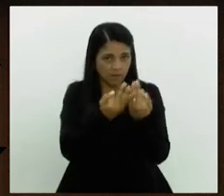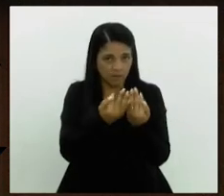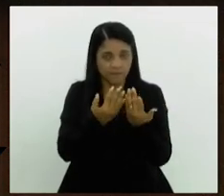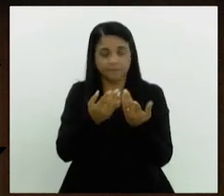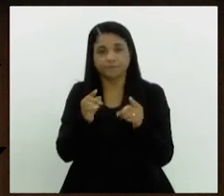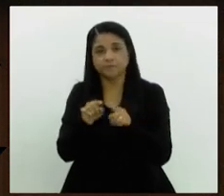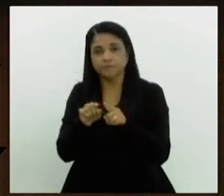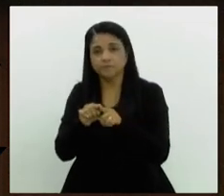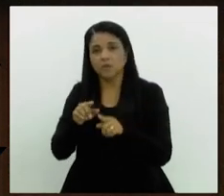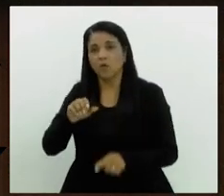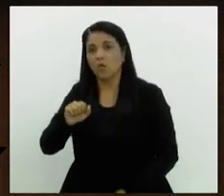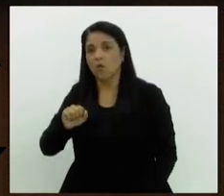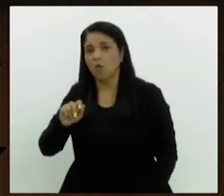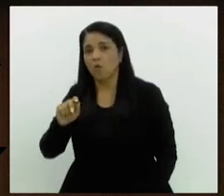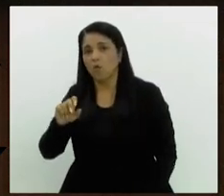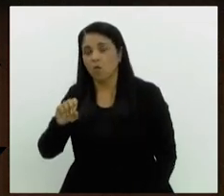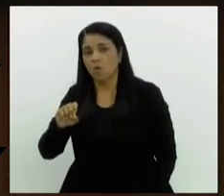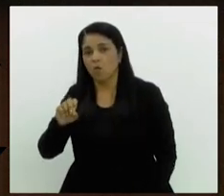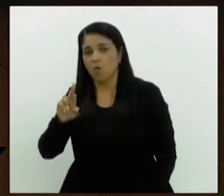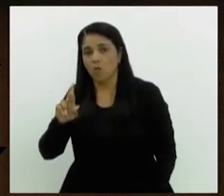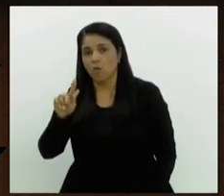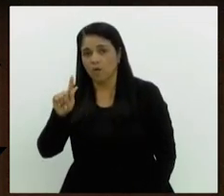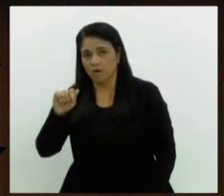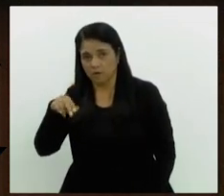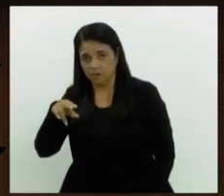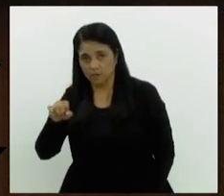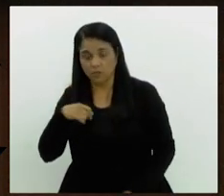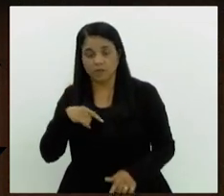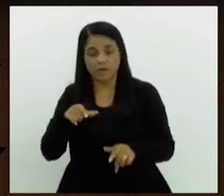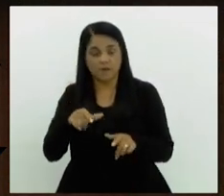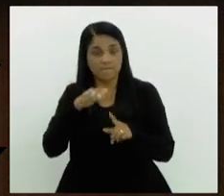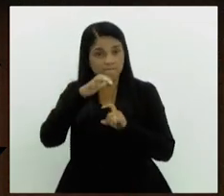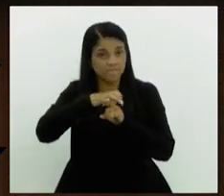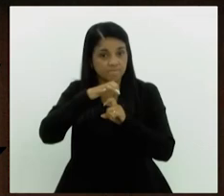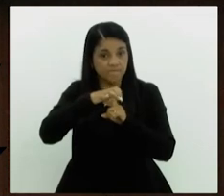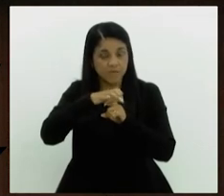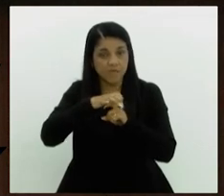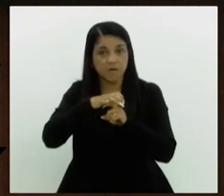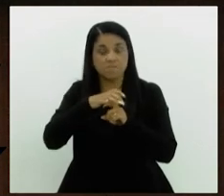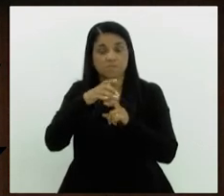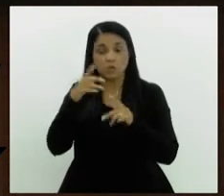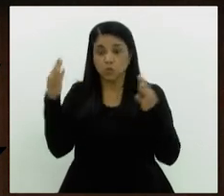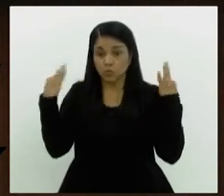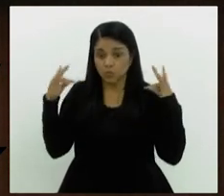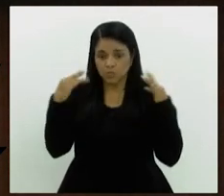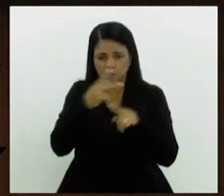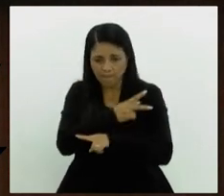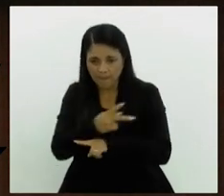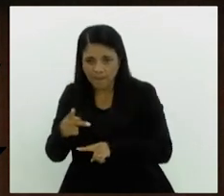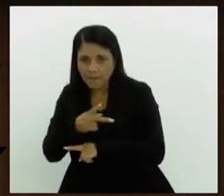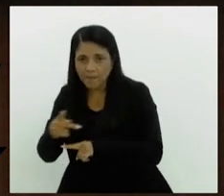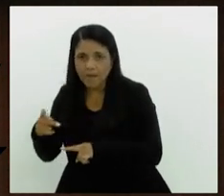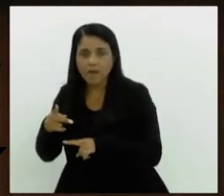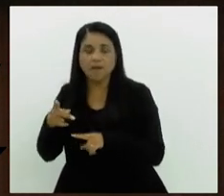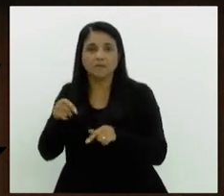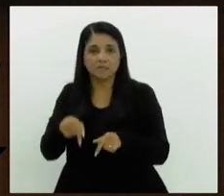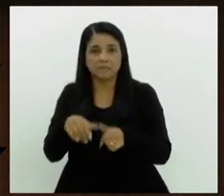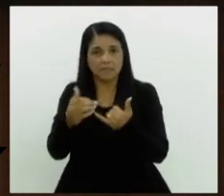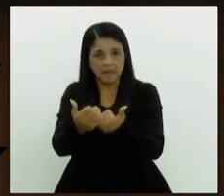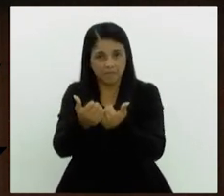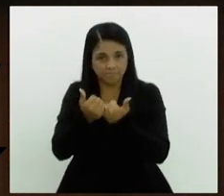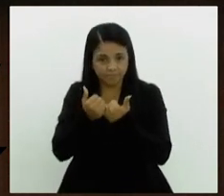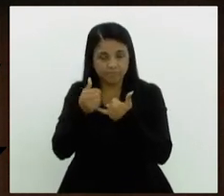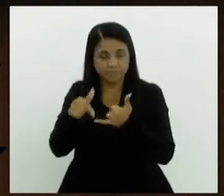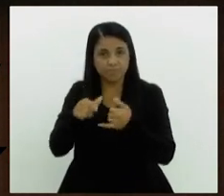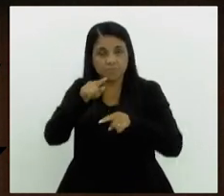tão importante que ela chega a ser até uma atração turística do município. Ela é tombada aqui pela Alerj, reconhecida como